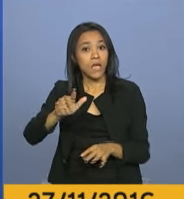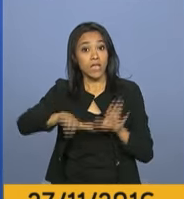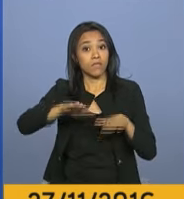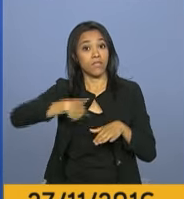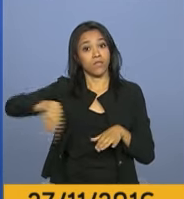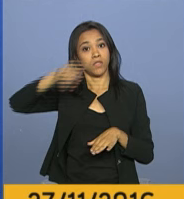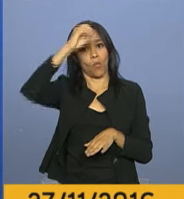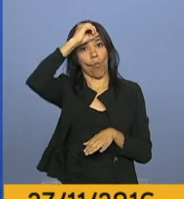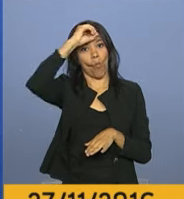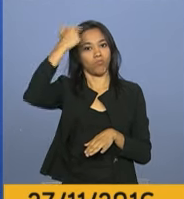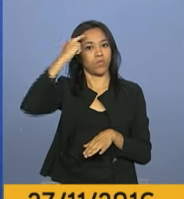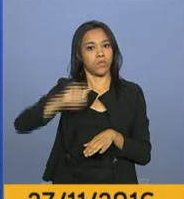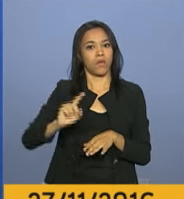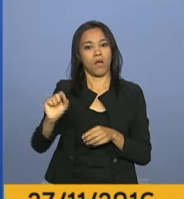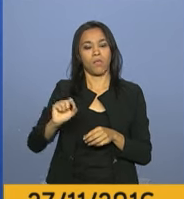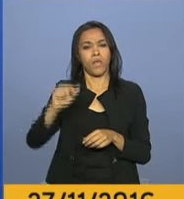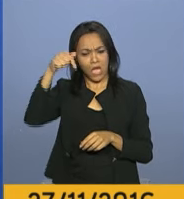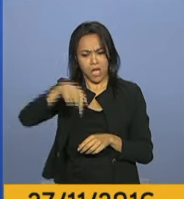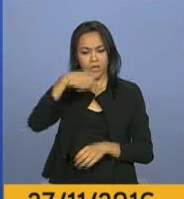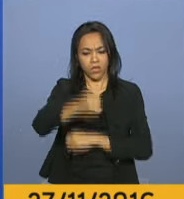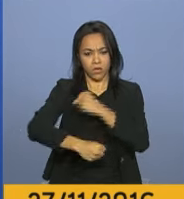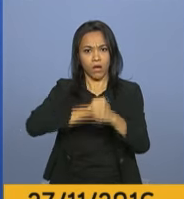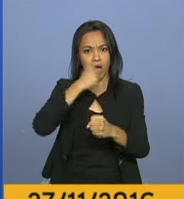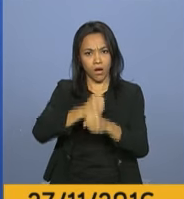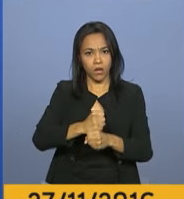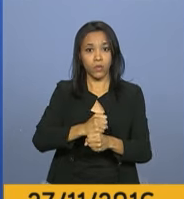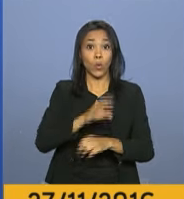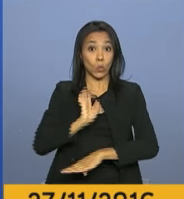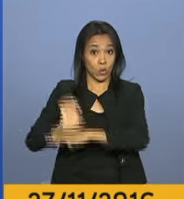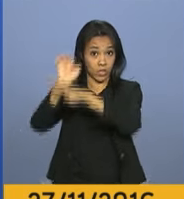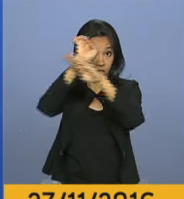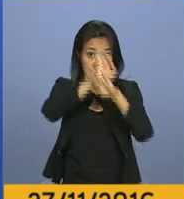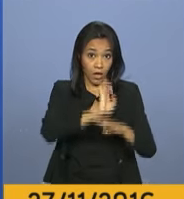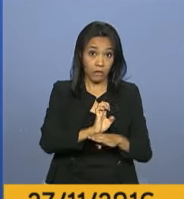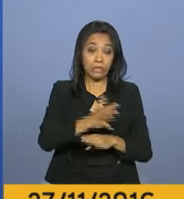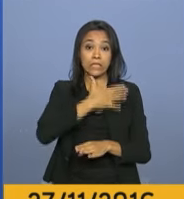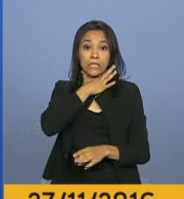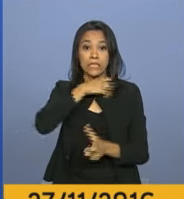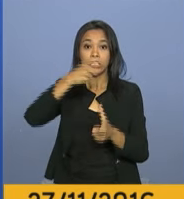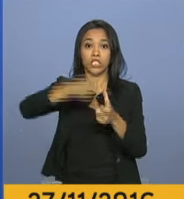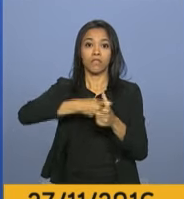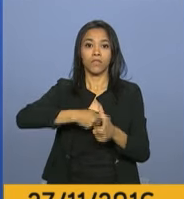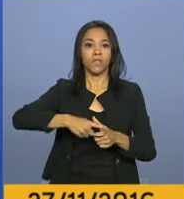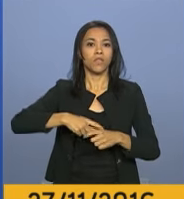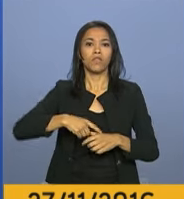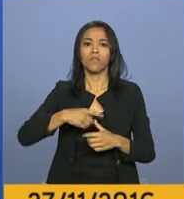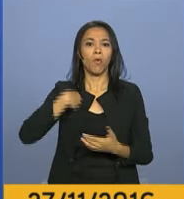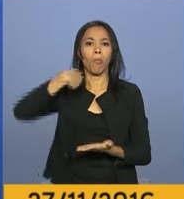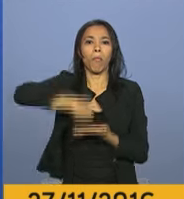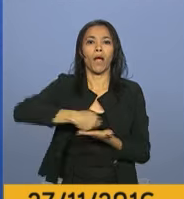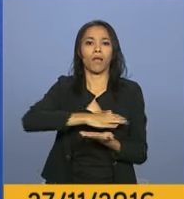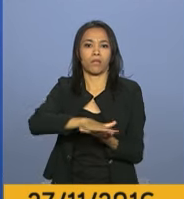todos, né? Durante este ano todo, os estados devedores da União nada pagarão.